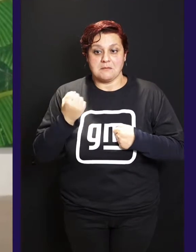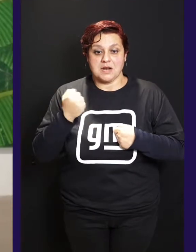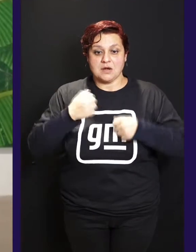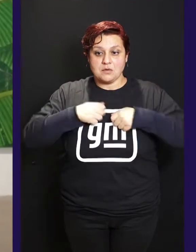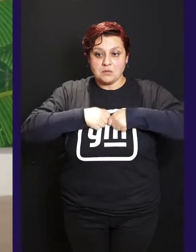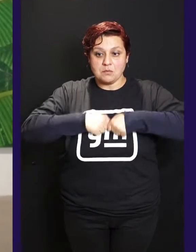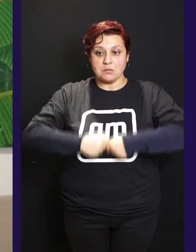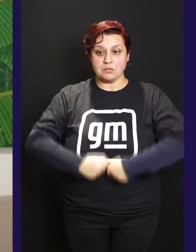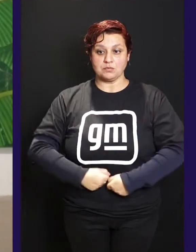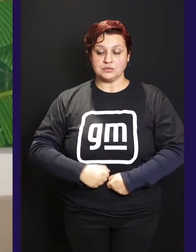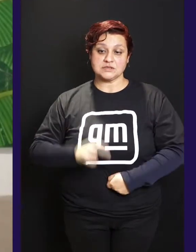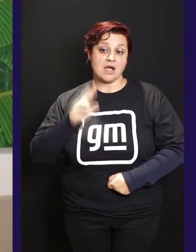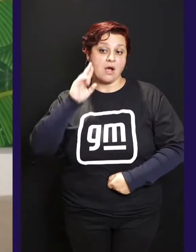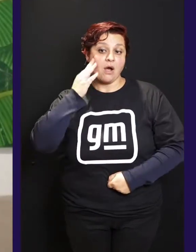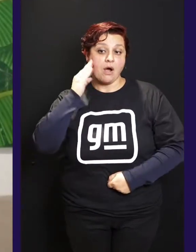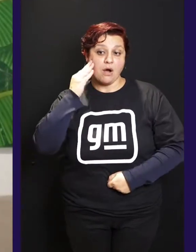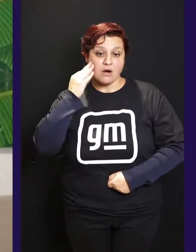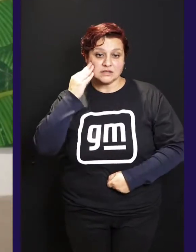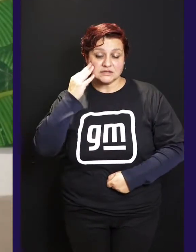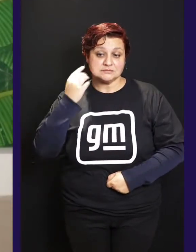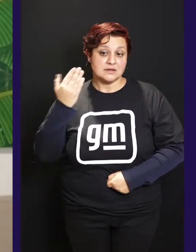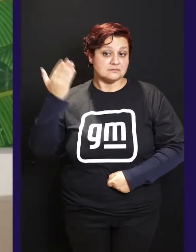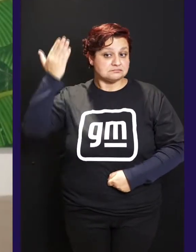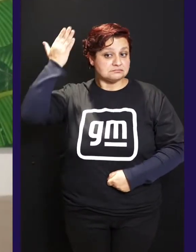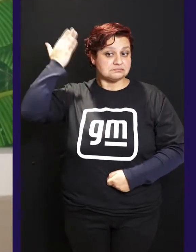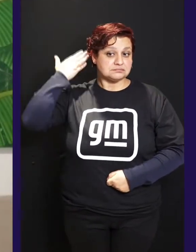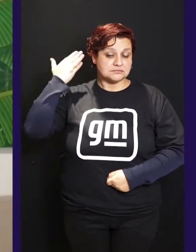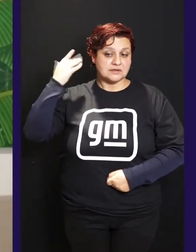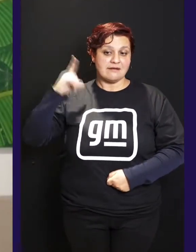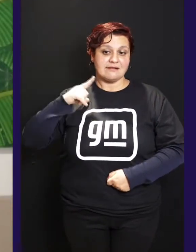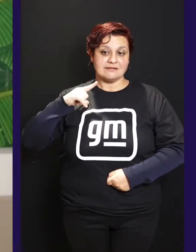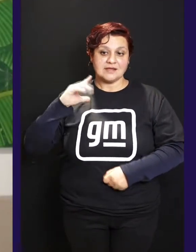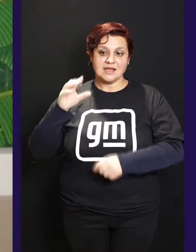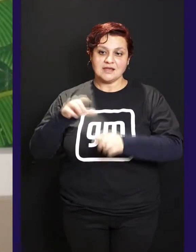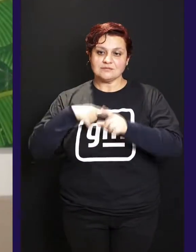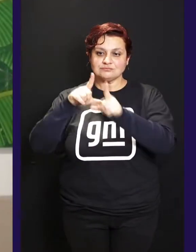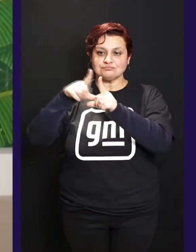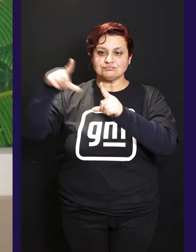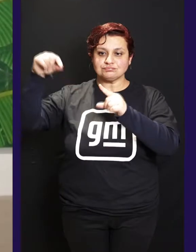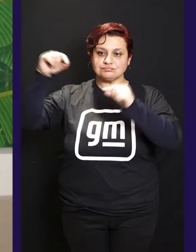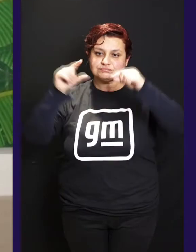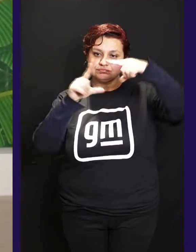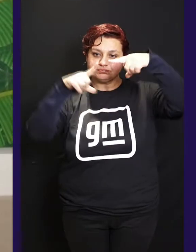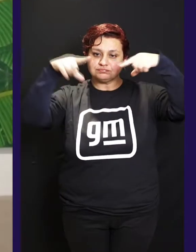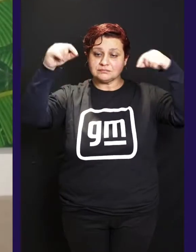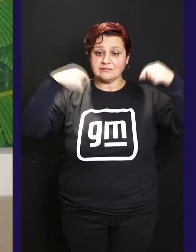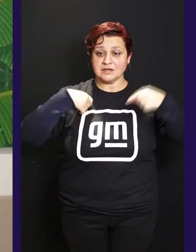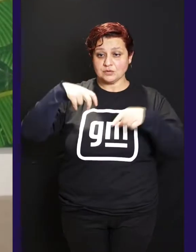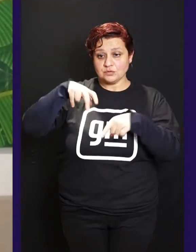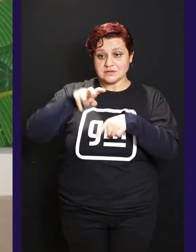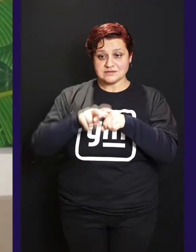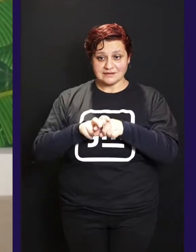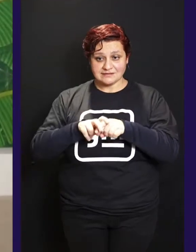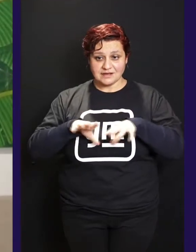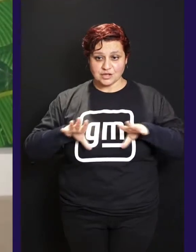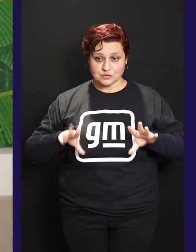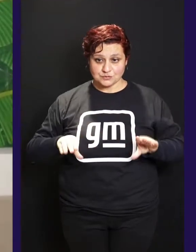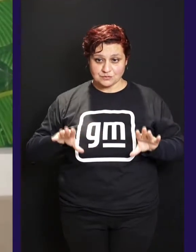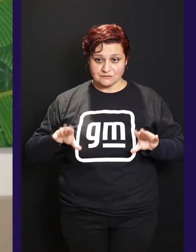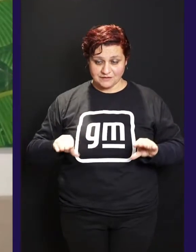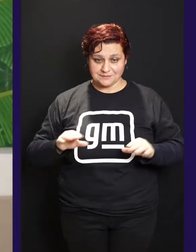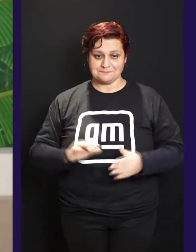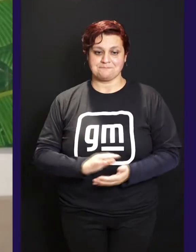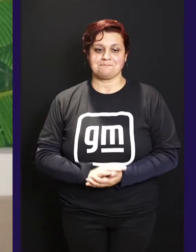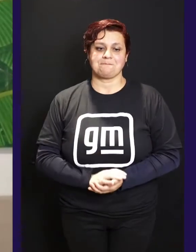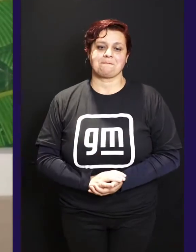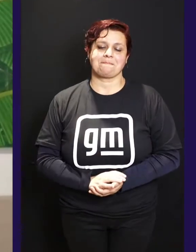rosa, e atrás de mim é um quadro com folhagens. Eu tô sentada em um sofá. E bom, uma coisa